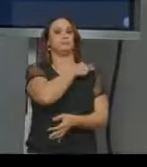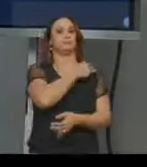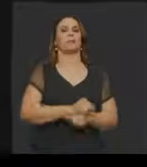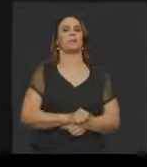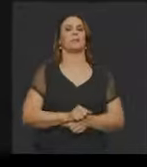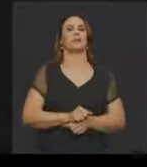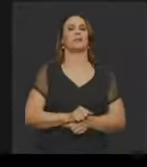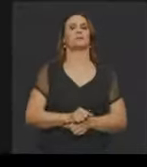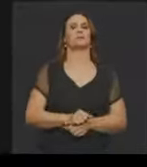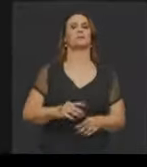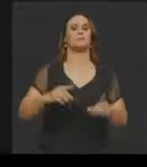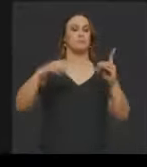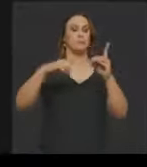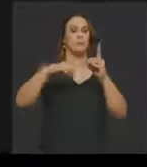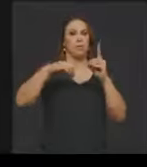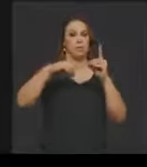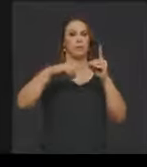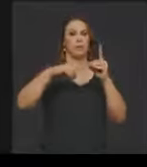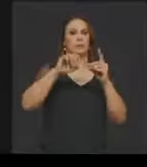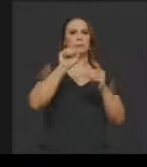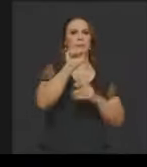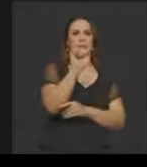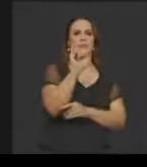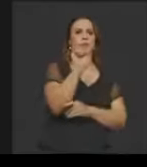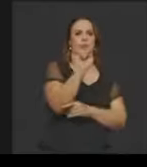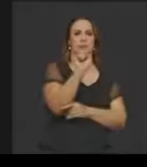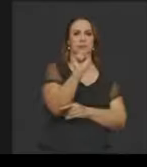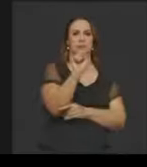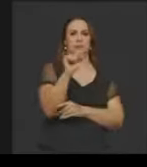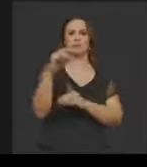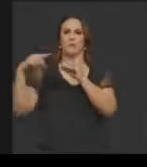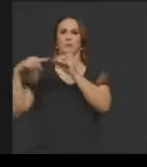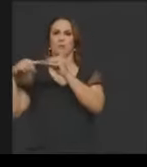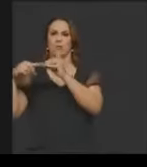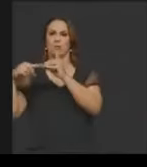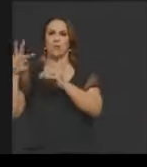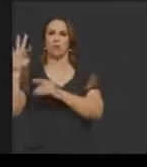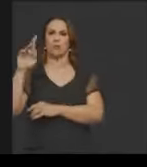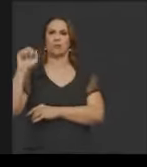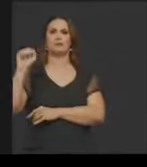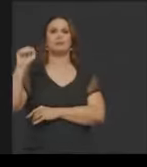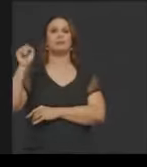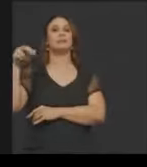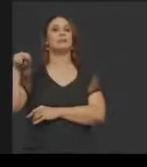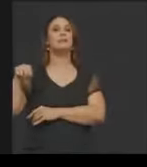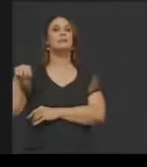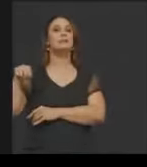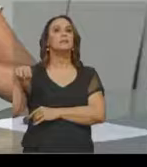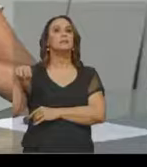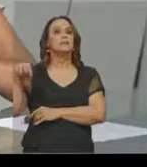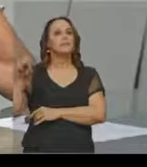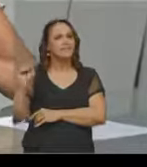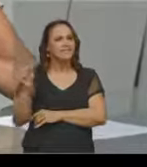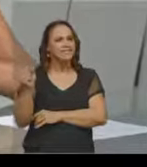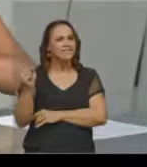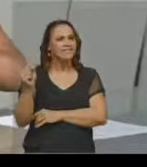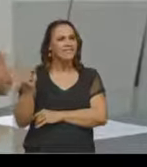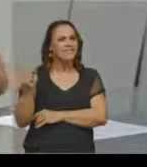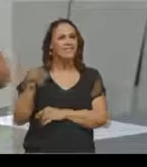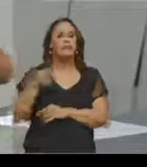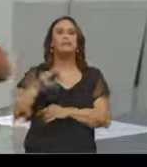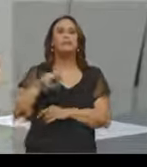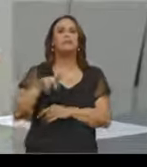molécula cis e uma trans? Ah, sim. Então, molécula cis e molécula trans, esses termos são bem